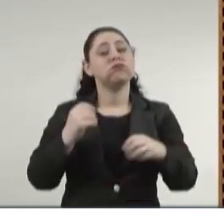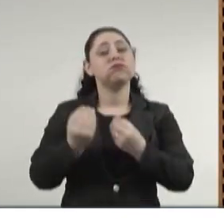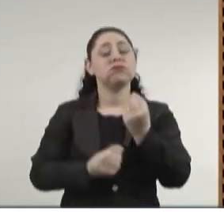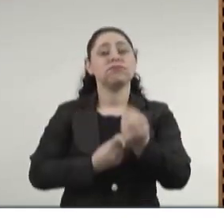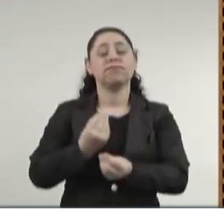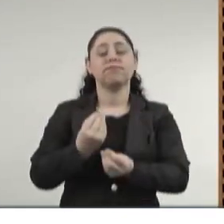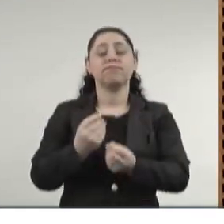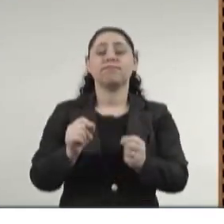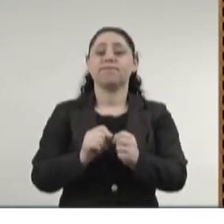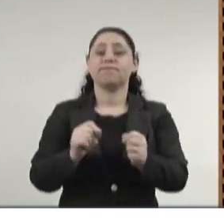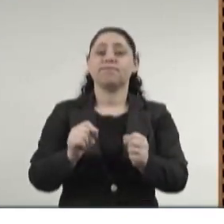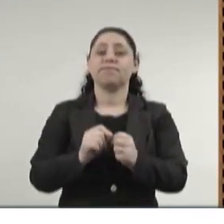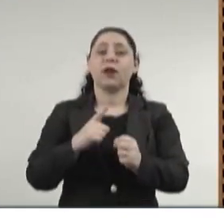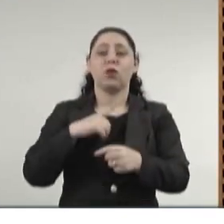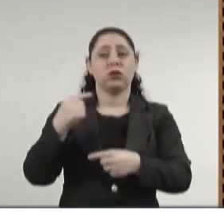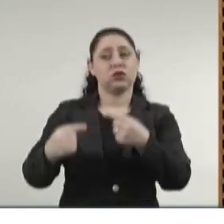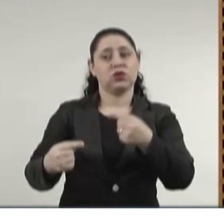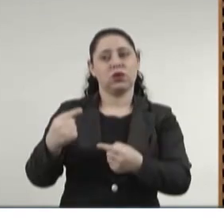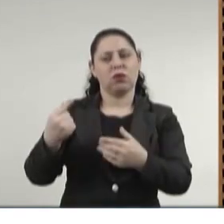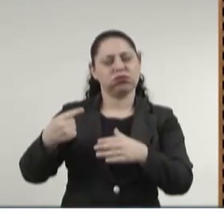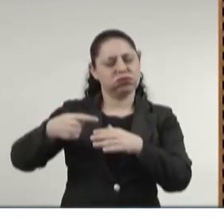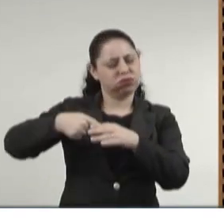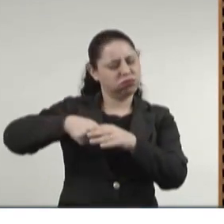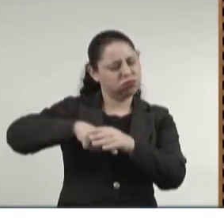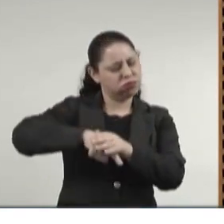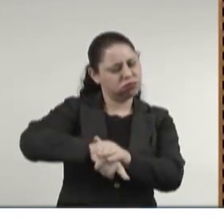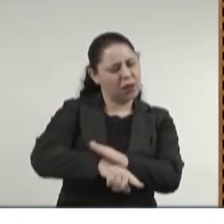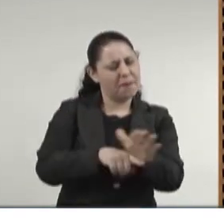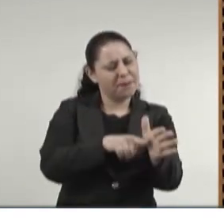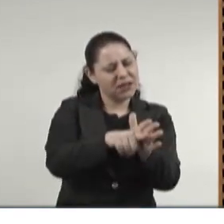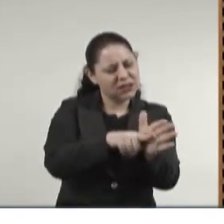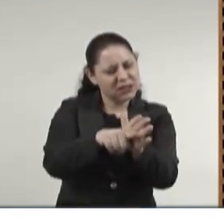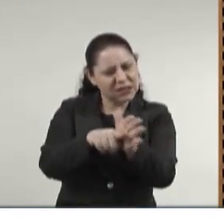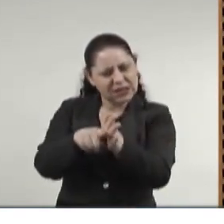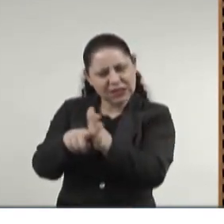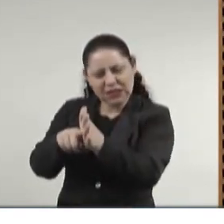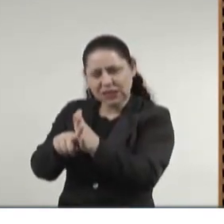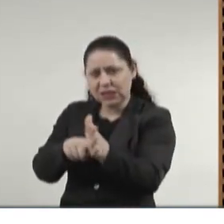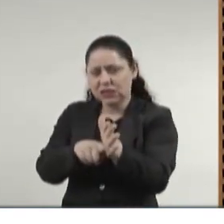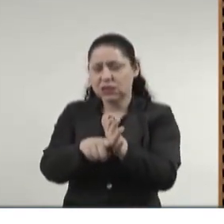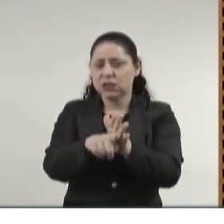de ter uma discussão aprofundada com pesquisa, com